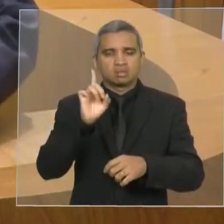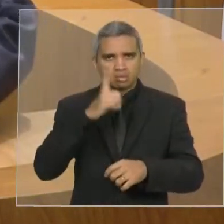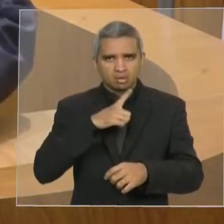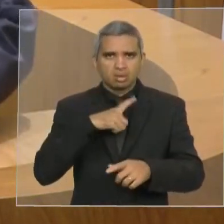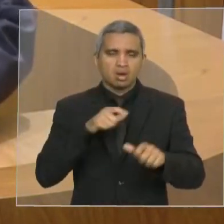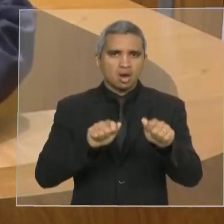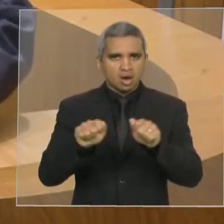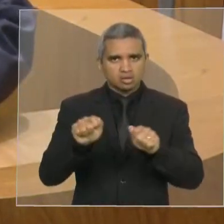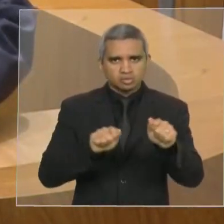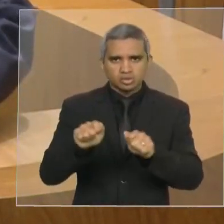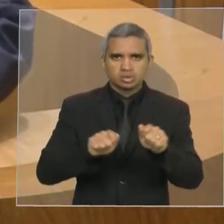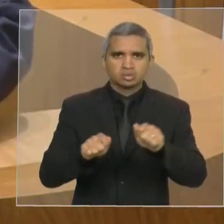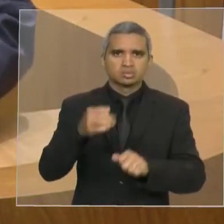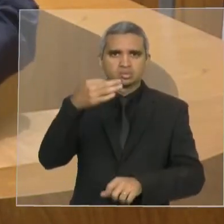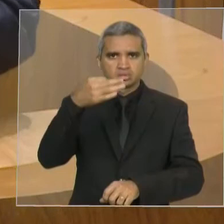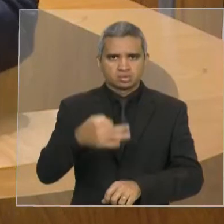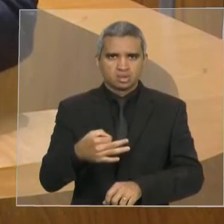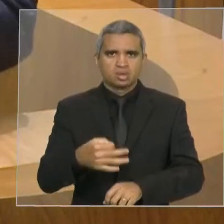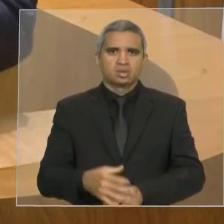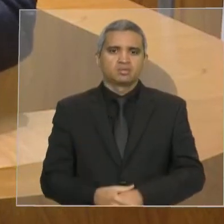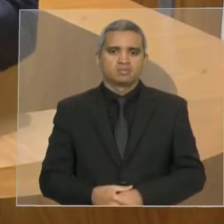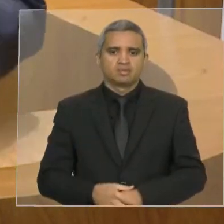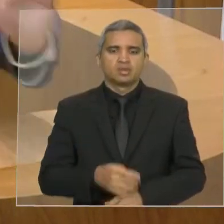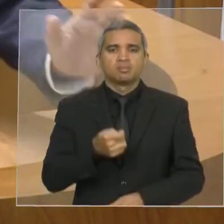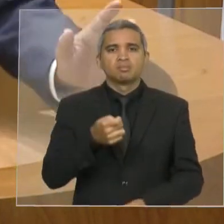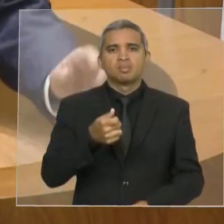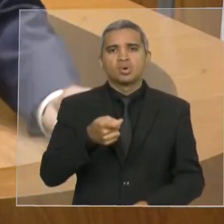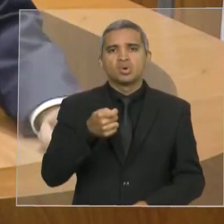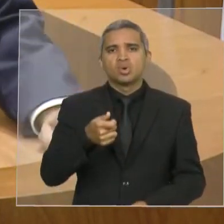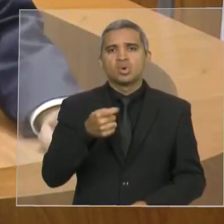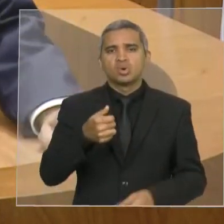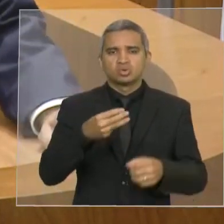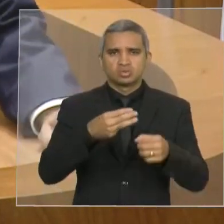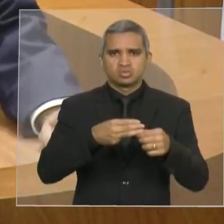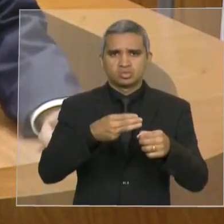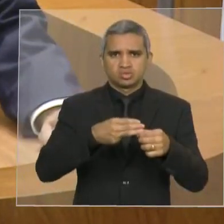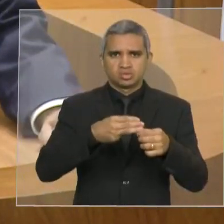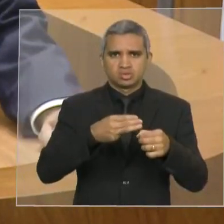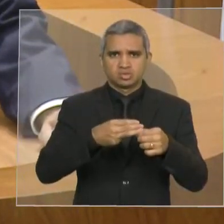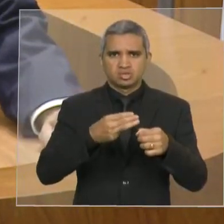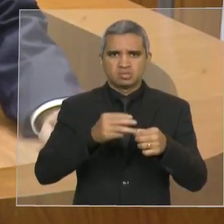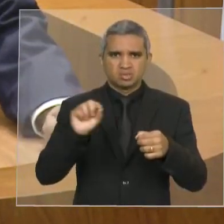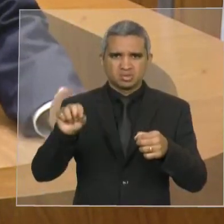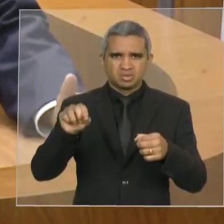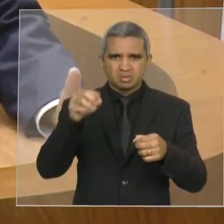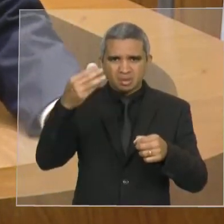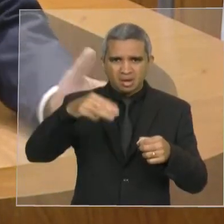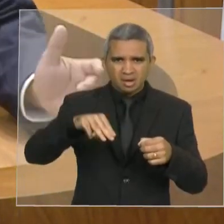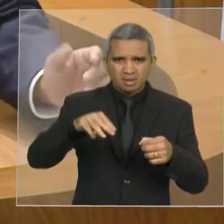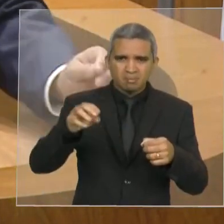os municípios vão comemorar nessa data da maneira como foi comemorada em São Benito